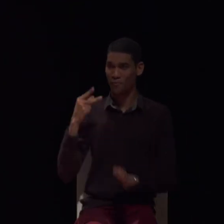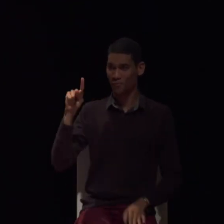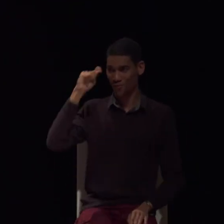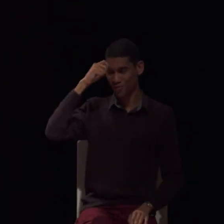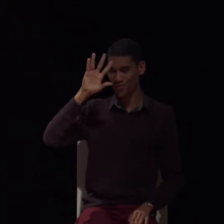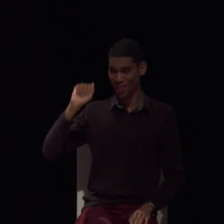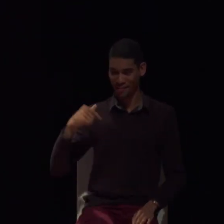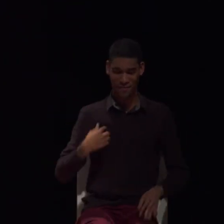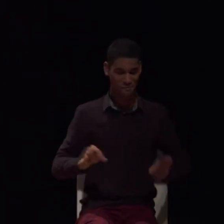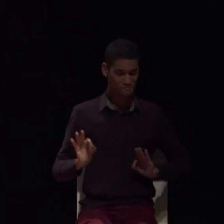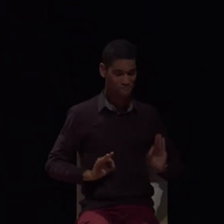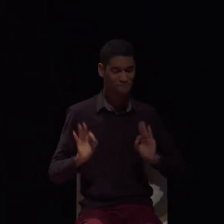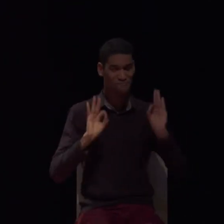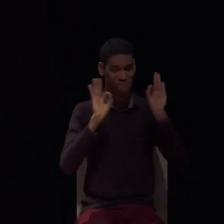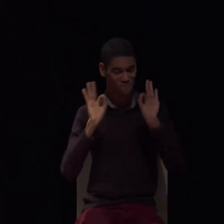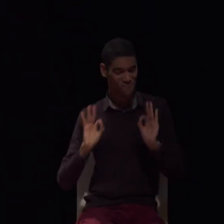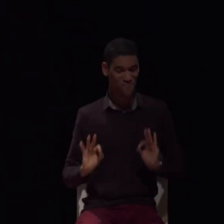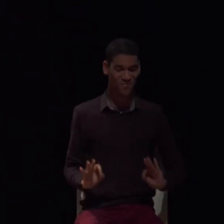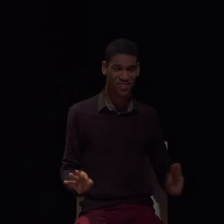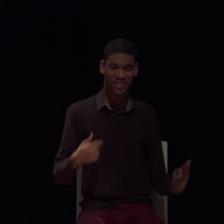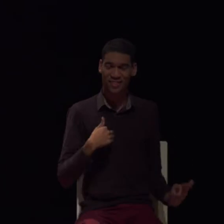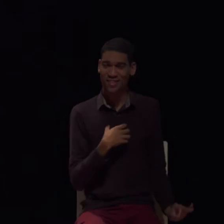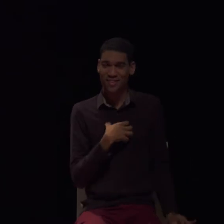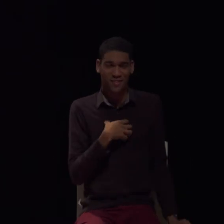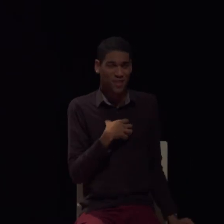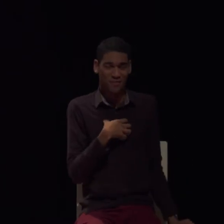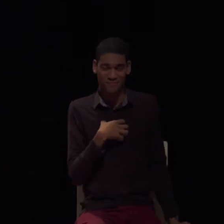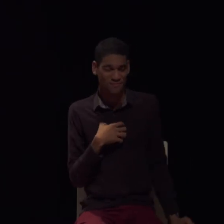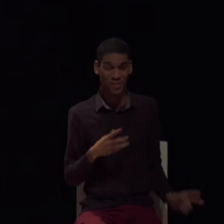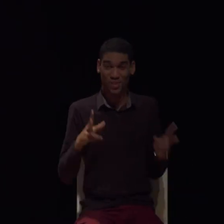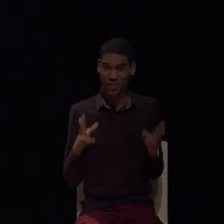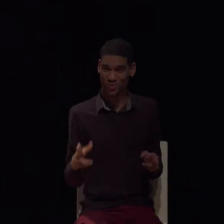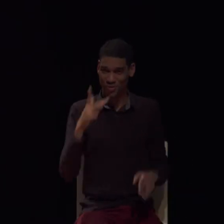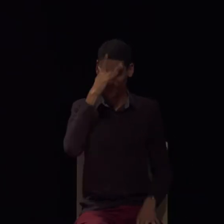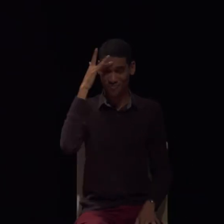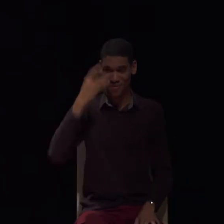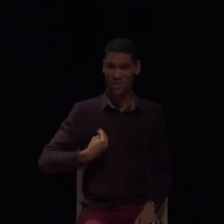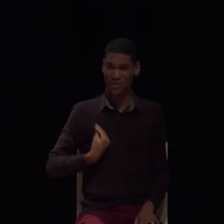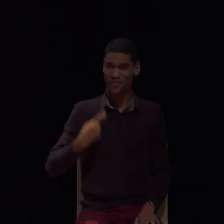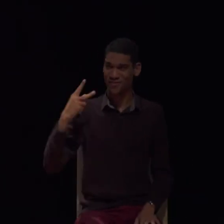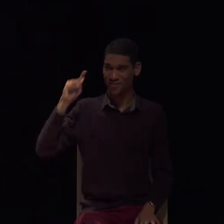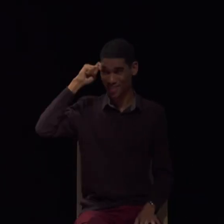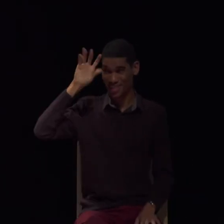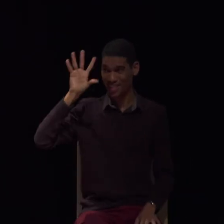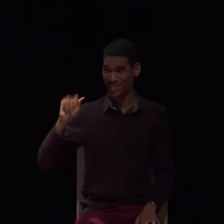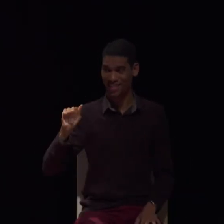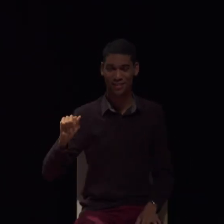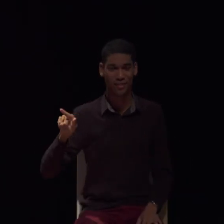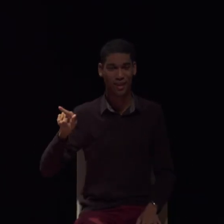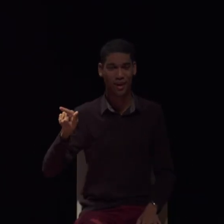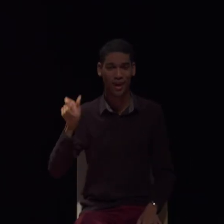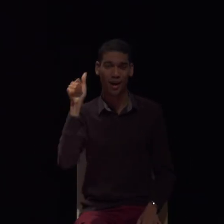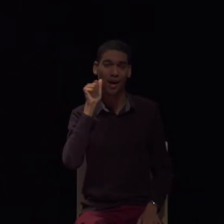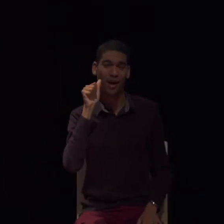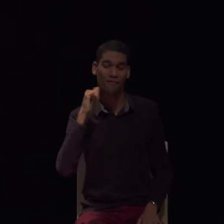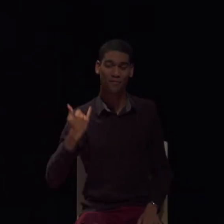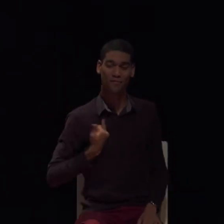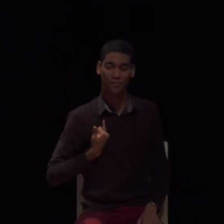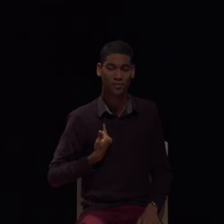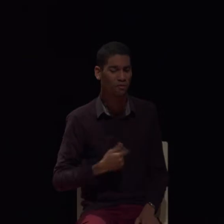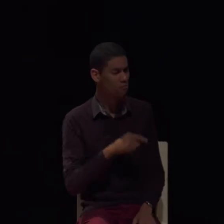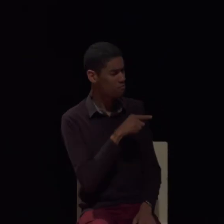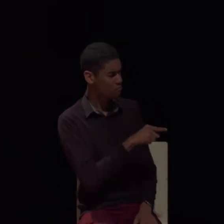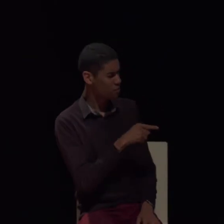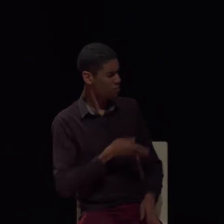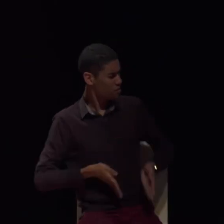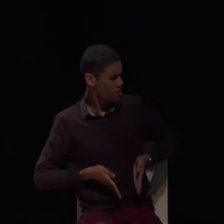arrumar né sentindo africana ela me disse o seguinte nós e